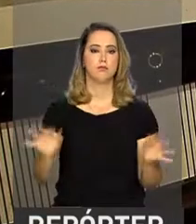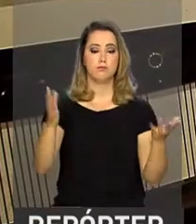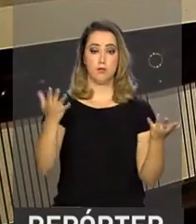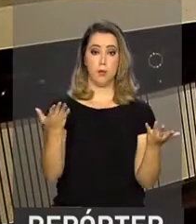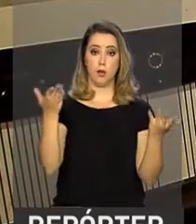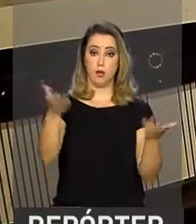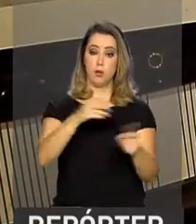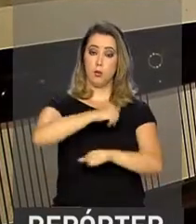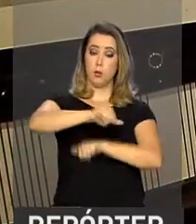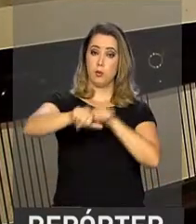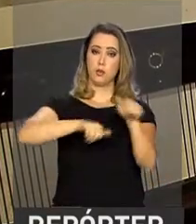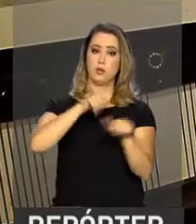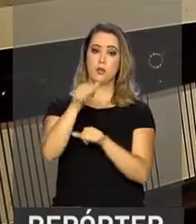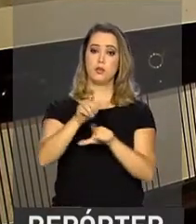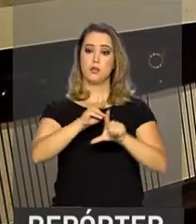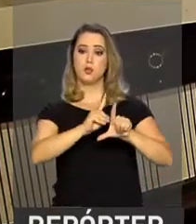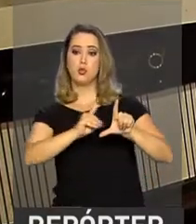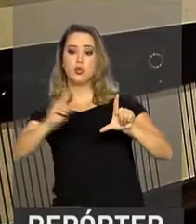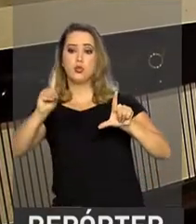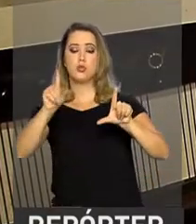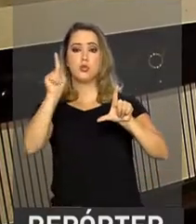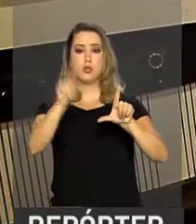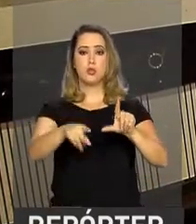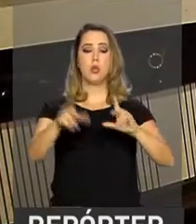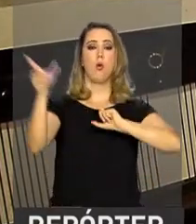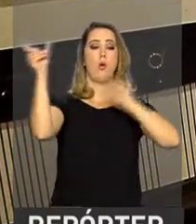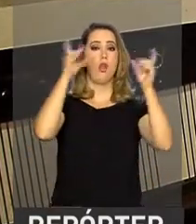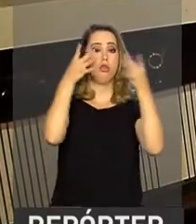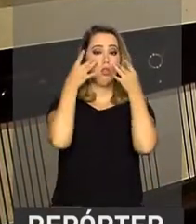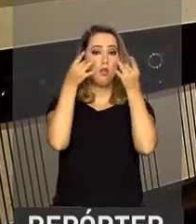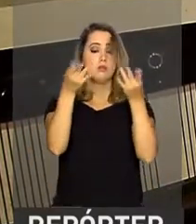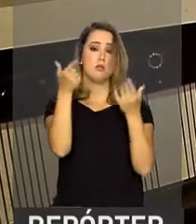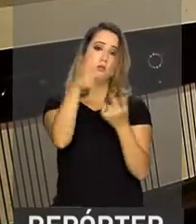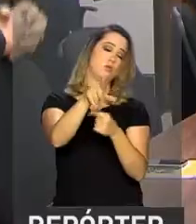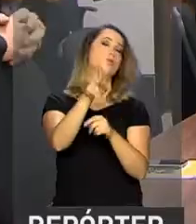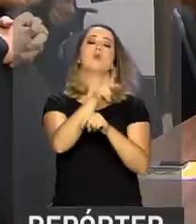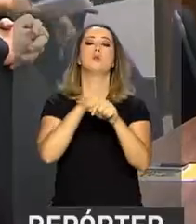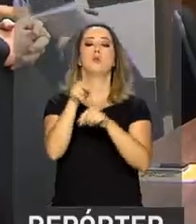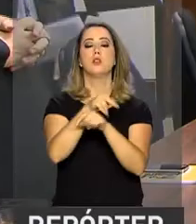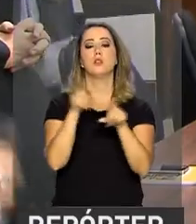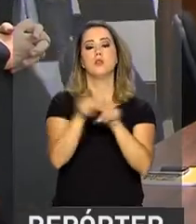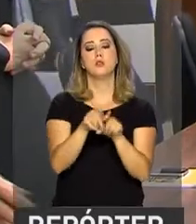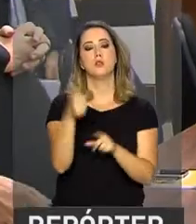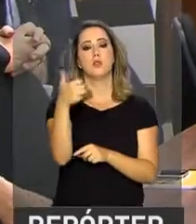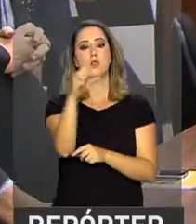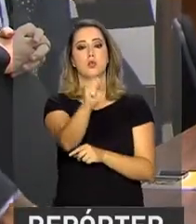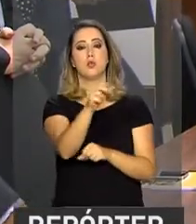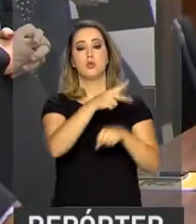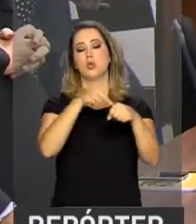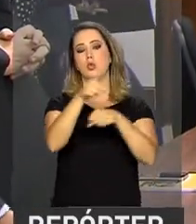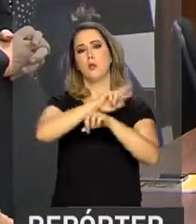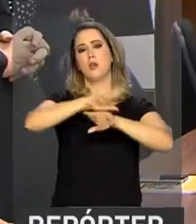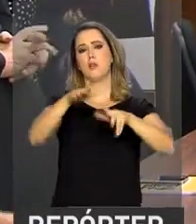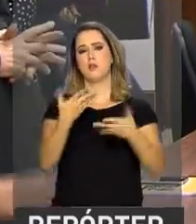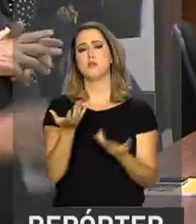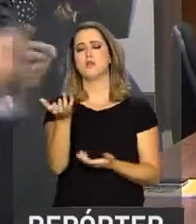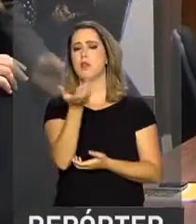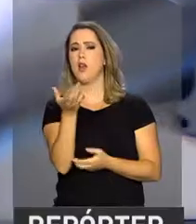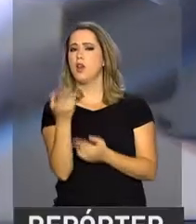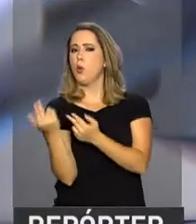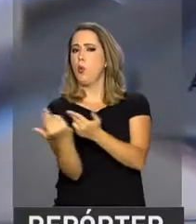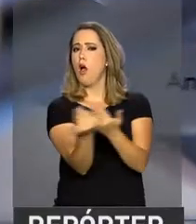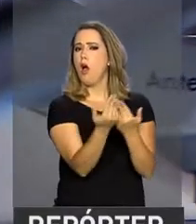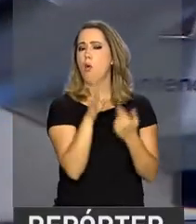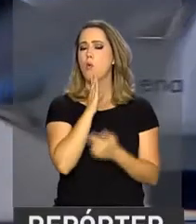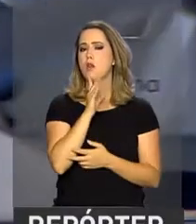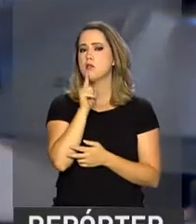migração brasileira para o sistema digital chamou a atenção de outros países. 18 nações manifestaram interesse